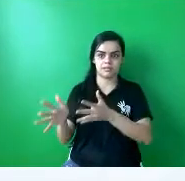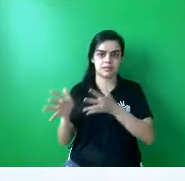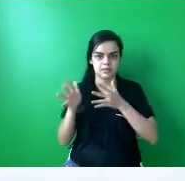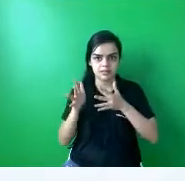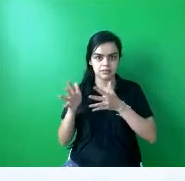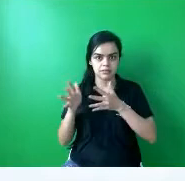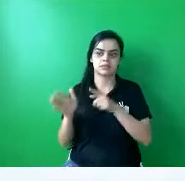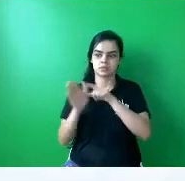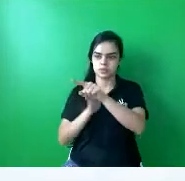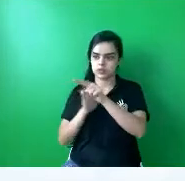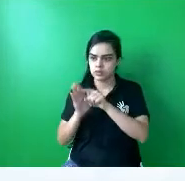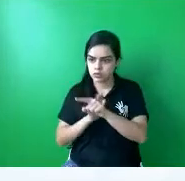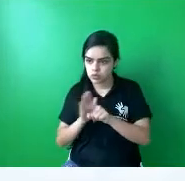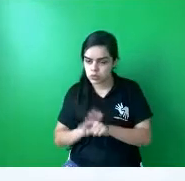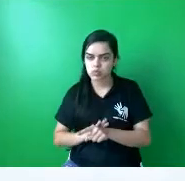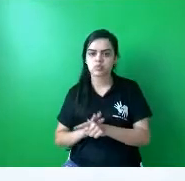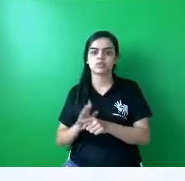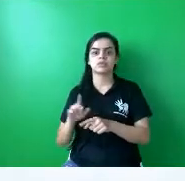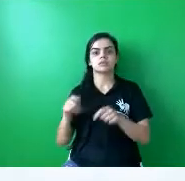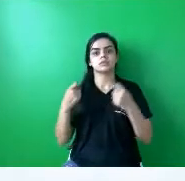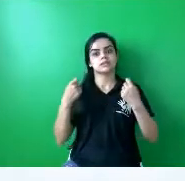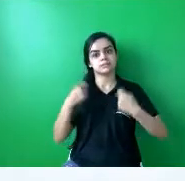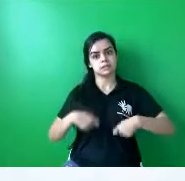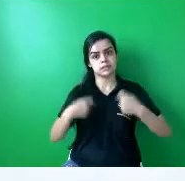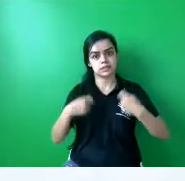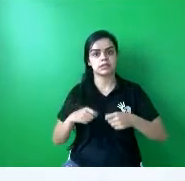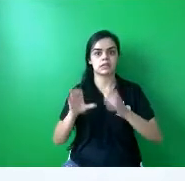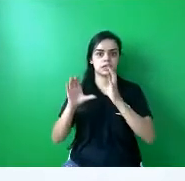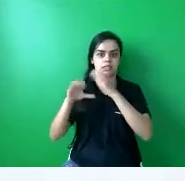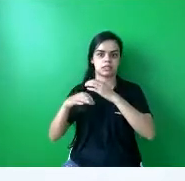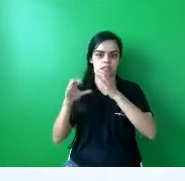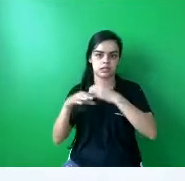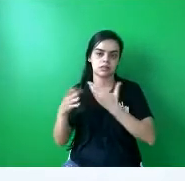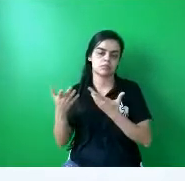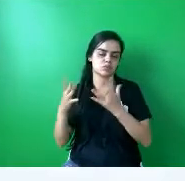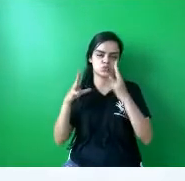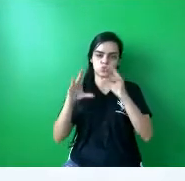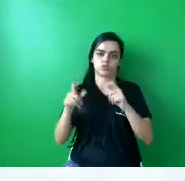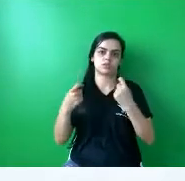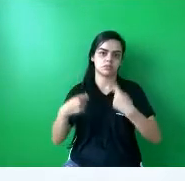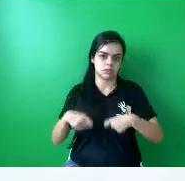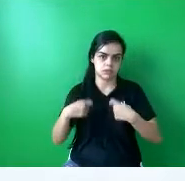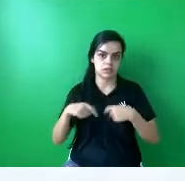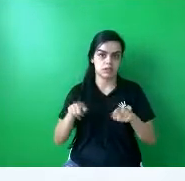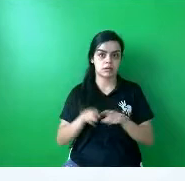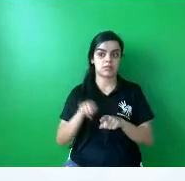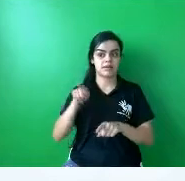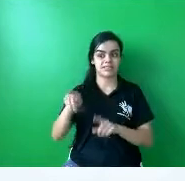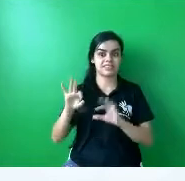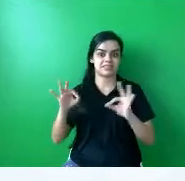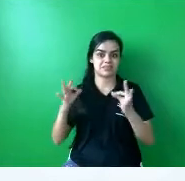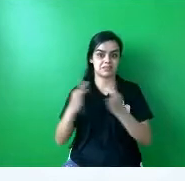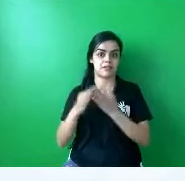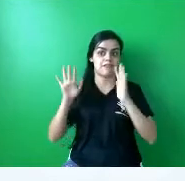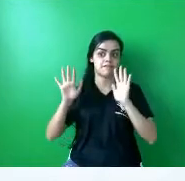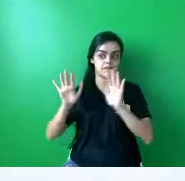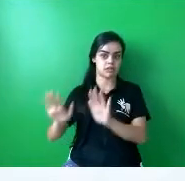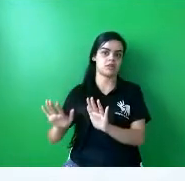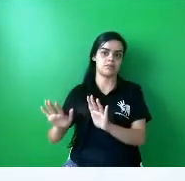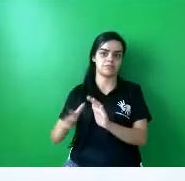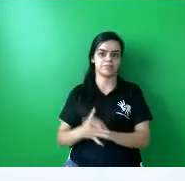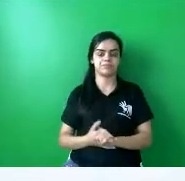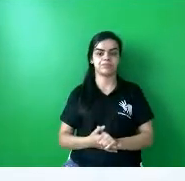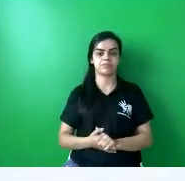lá, vai fazer toda a triagem e, se necessário, os exames, testes e tudo que for necessário. Então, essa família ela vai ficar ali. O